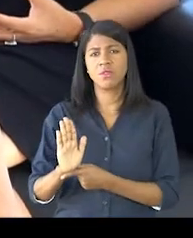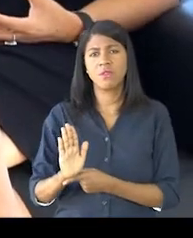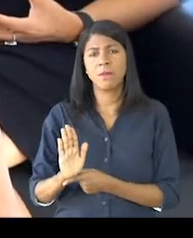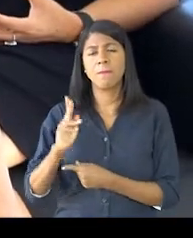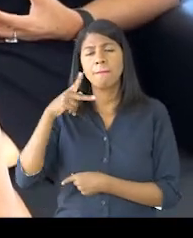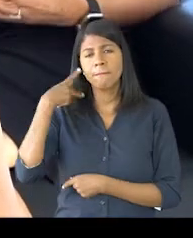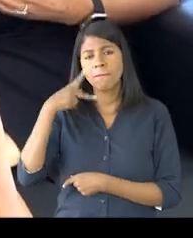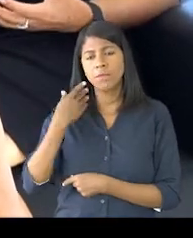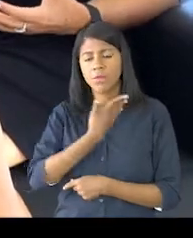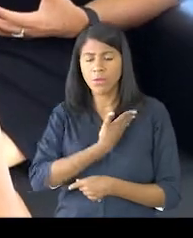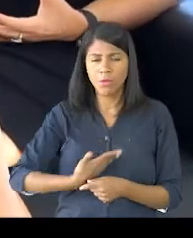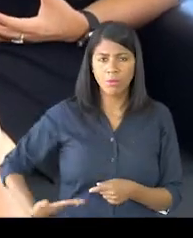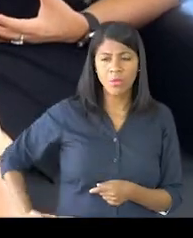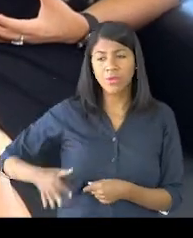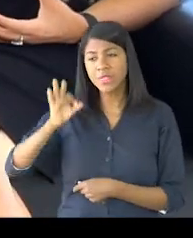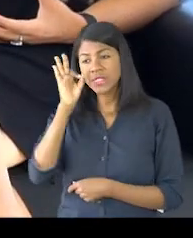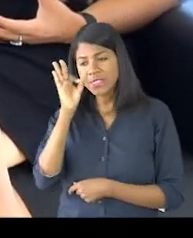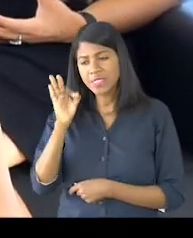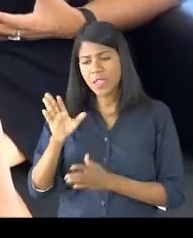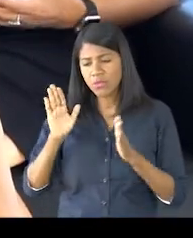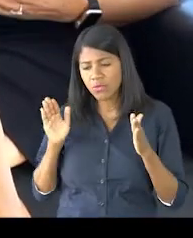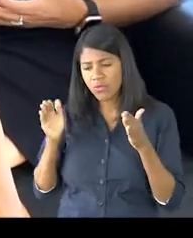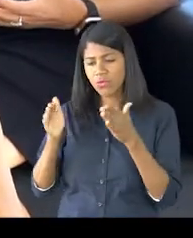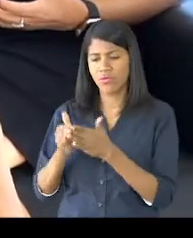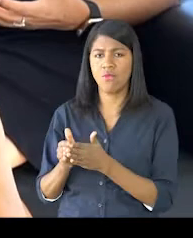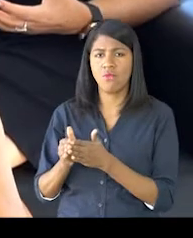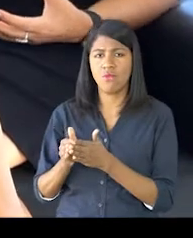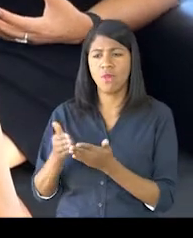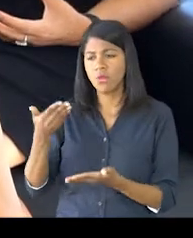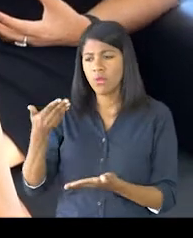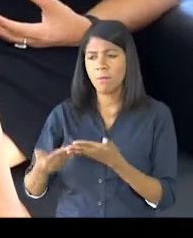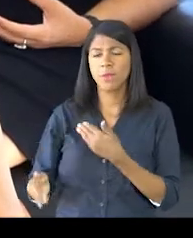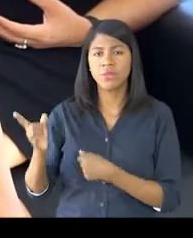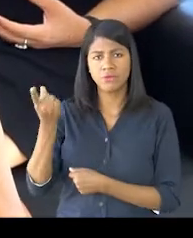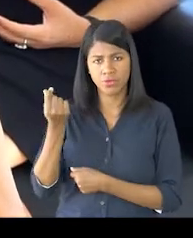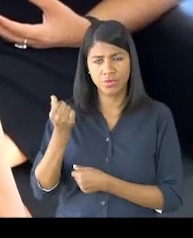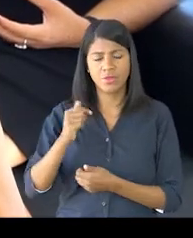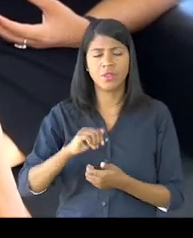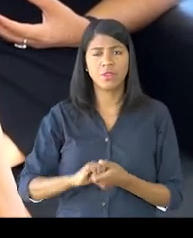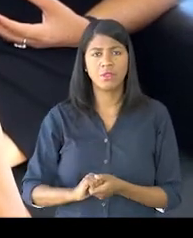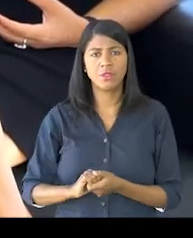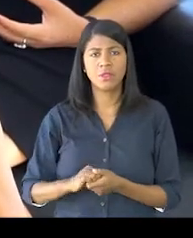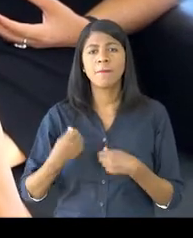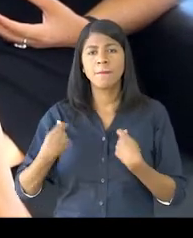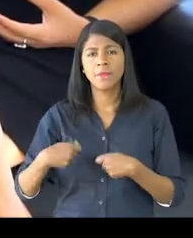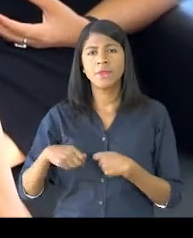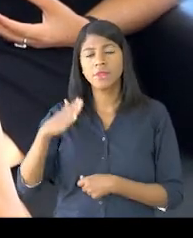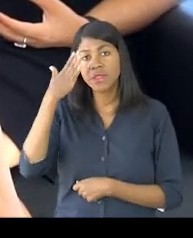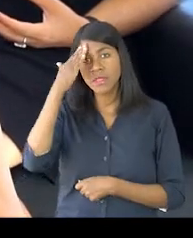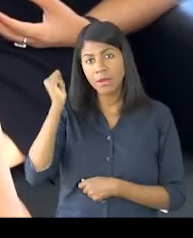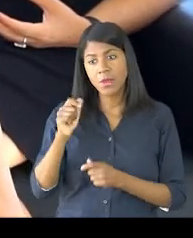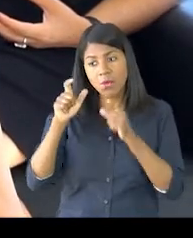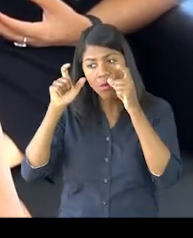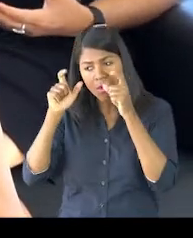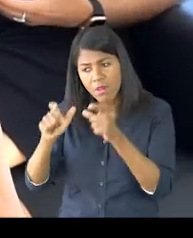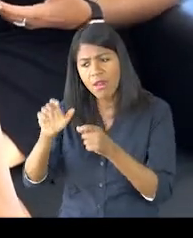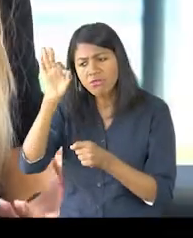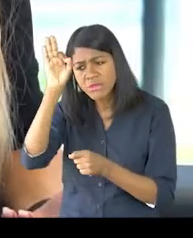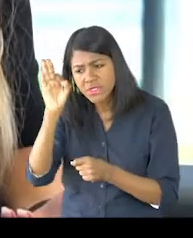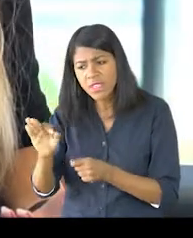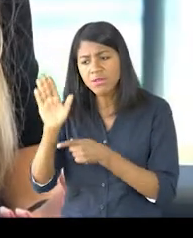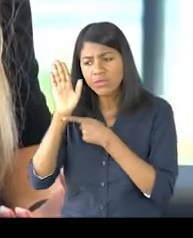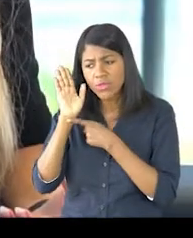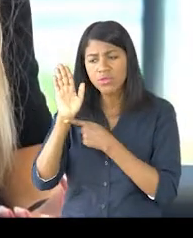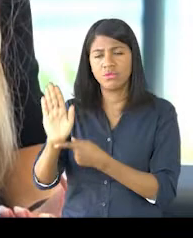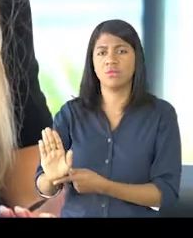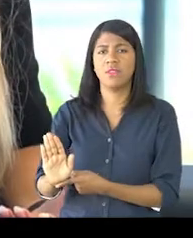né, e desafio também é chegar até as mulheres que mais precisam das políticas públicas. As mulheres que